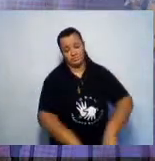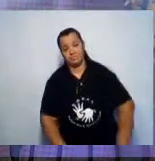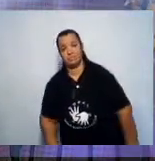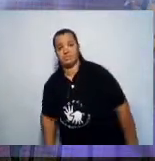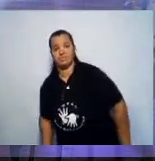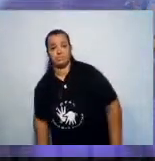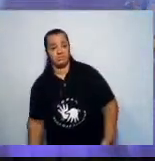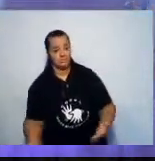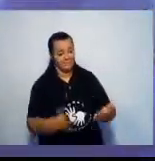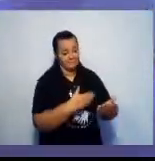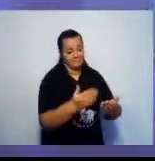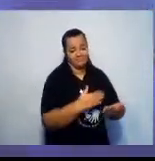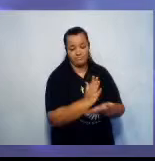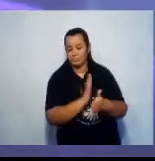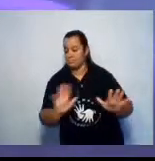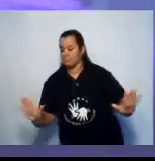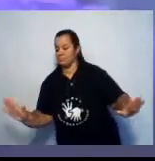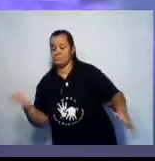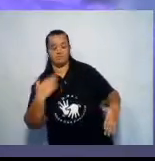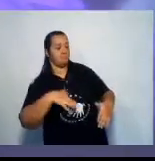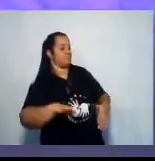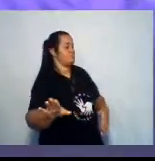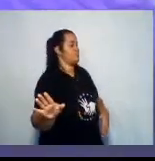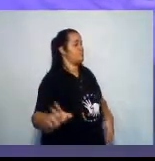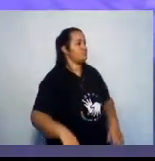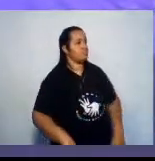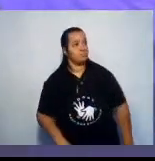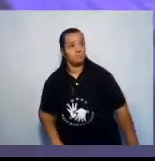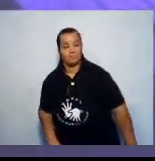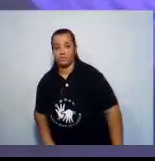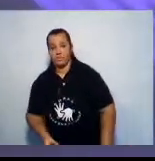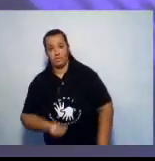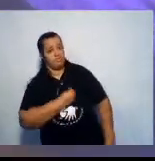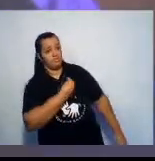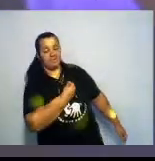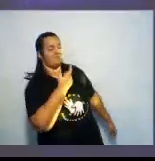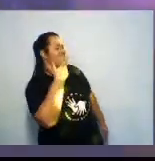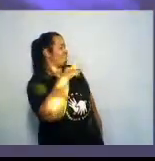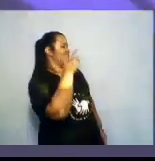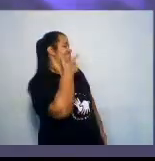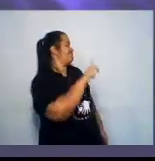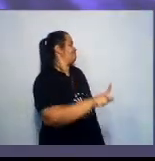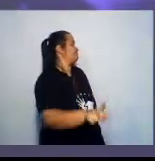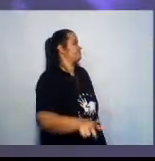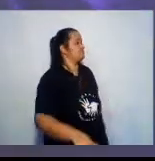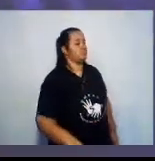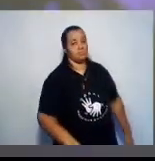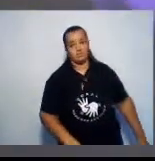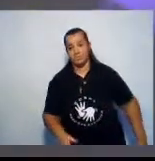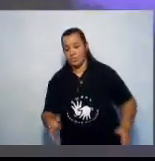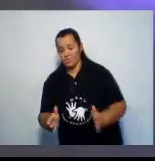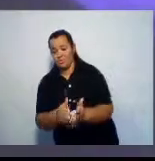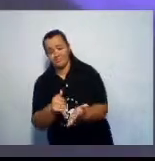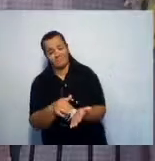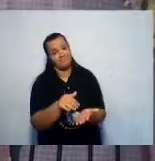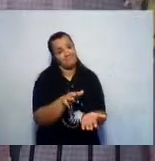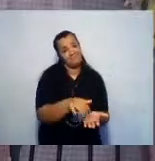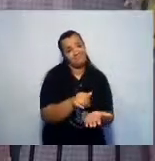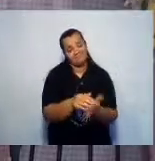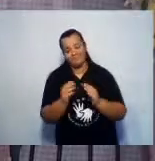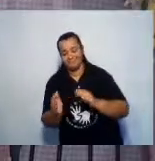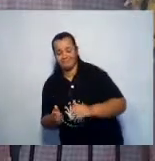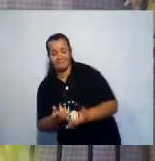sumo. Melhor virar a página e superar. Porque viver assim, meu bem, esse é o